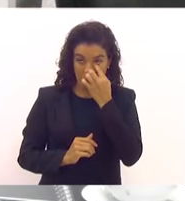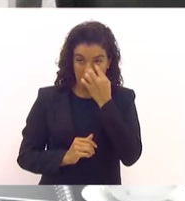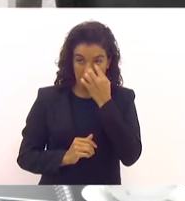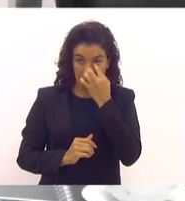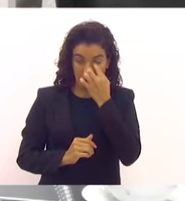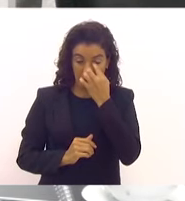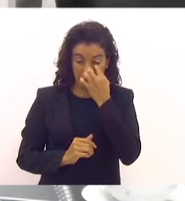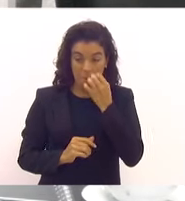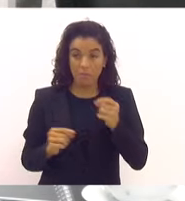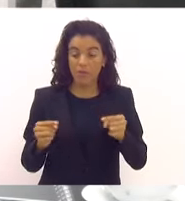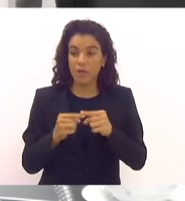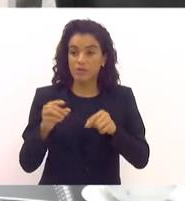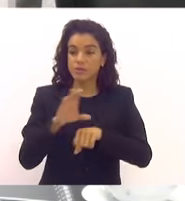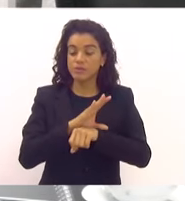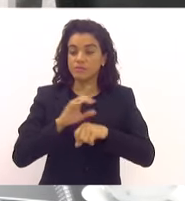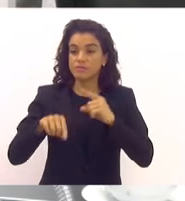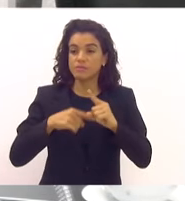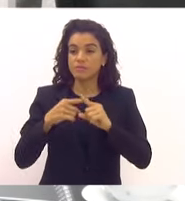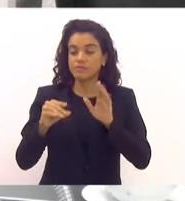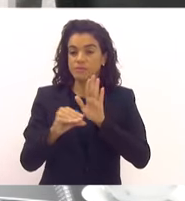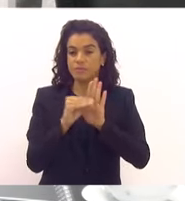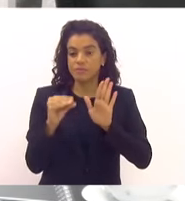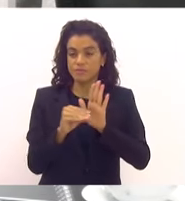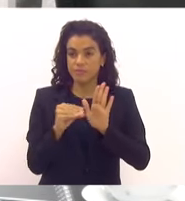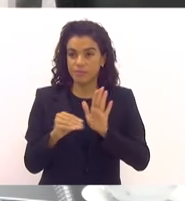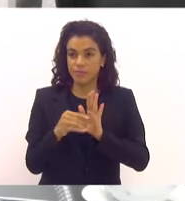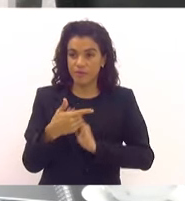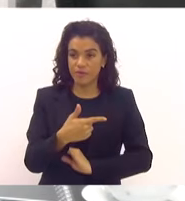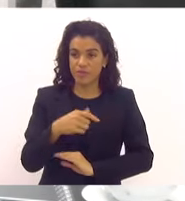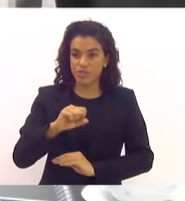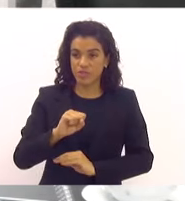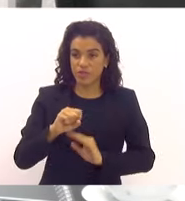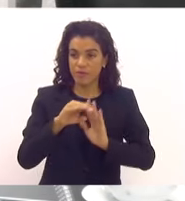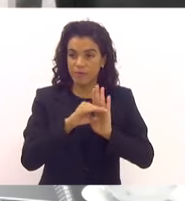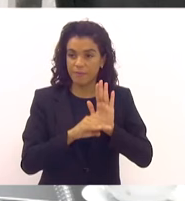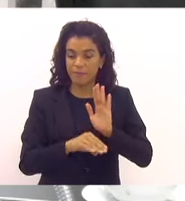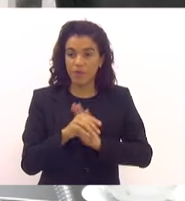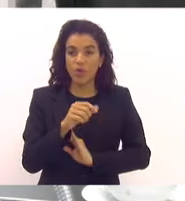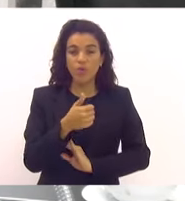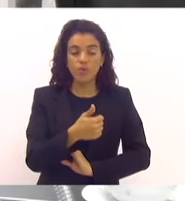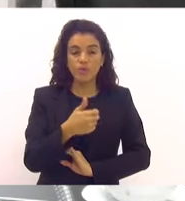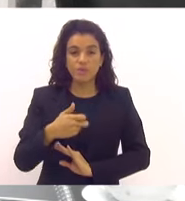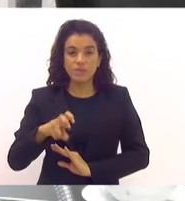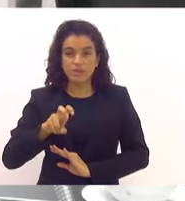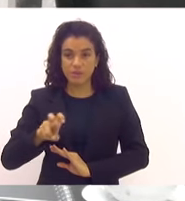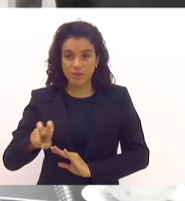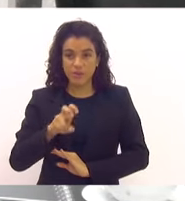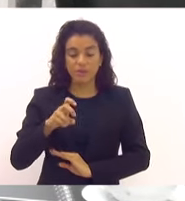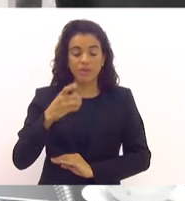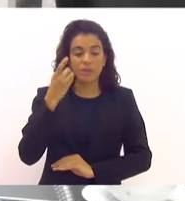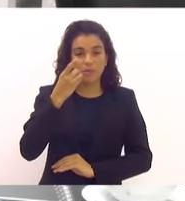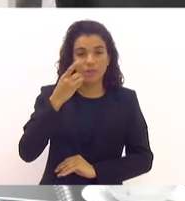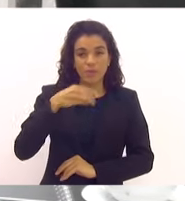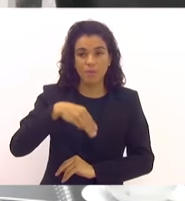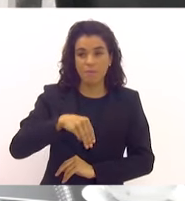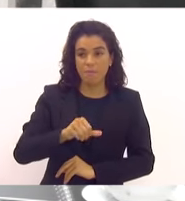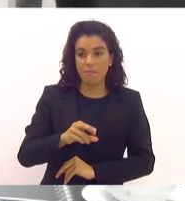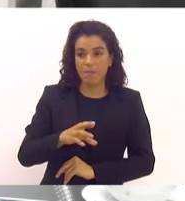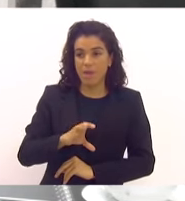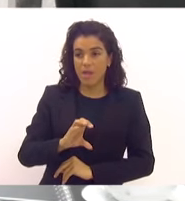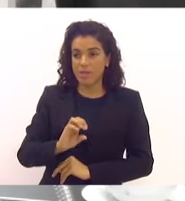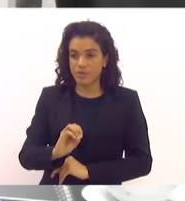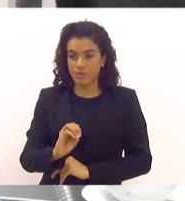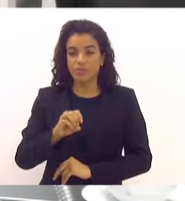deputado Serafini, pela constitucionalidade com emendas. 29 da pauta, PL 155 de 23, de autoria do deputado Márcio Canella,